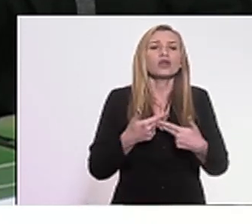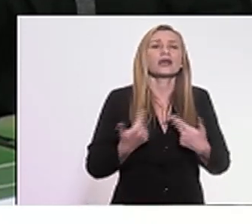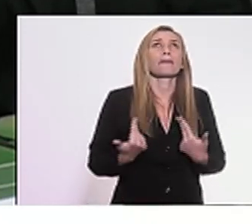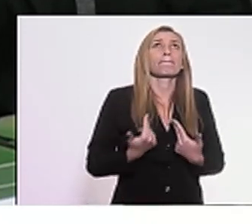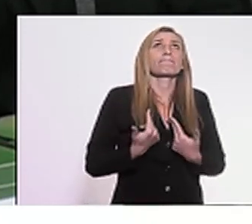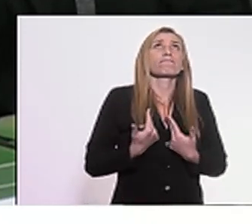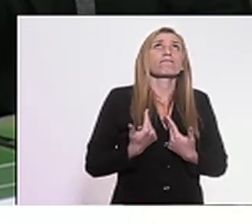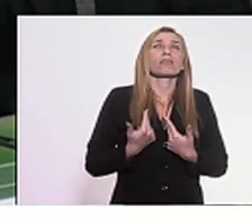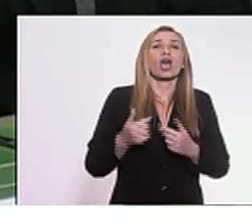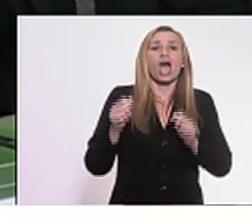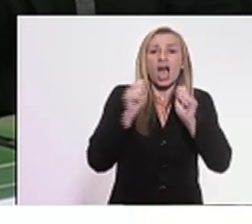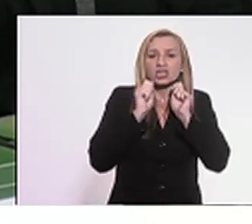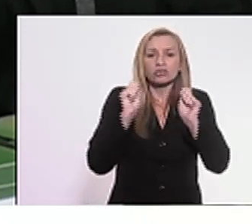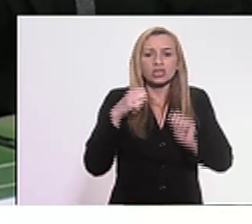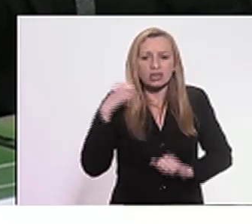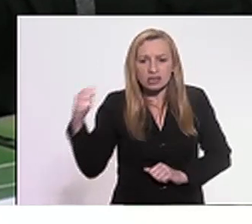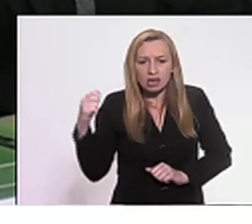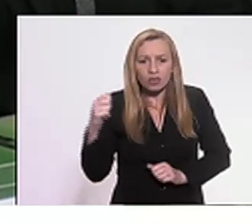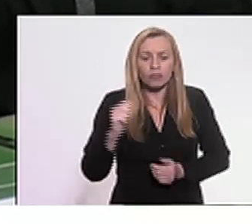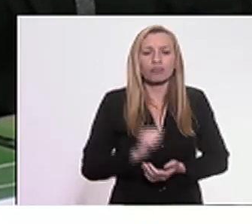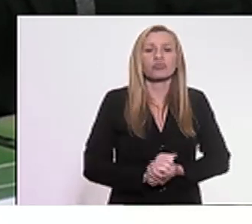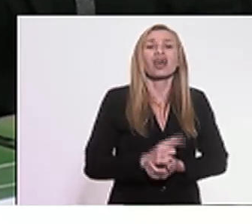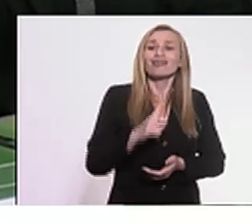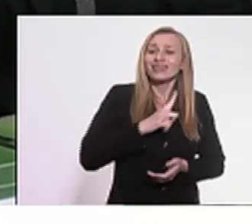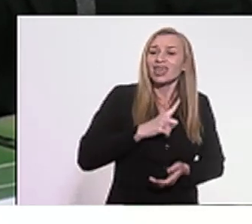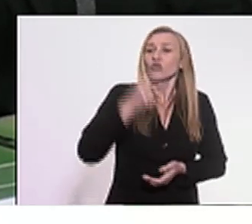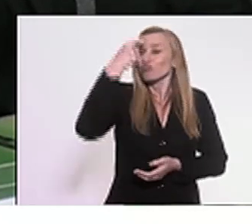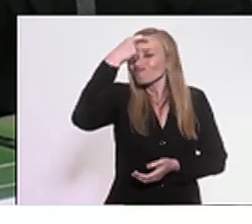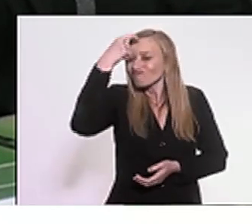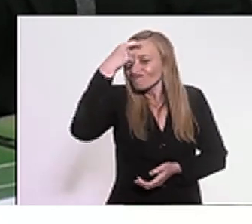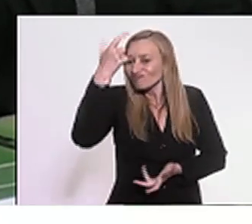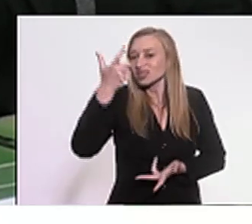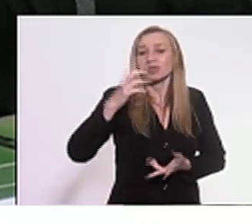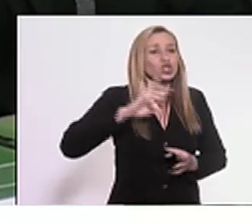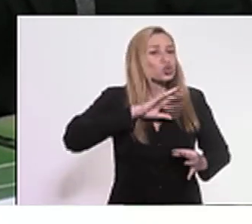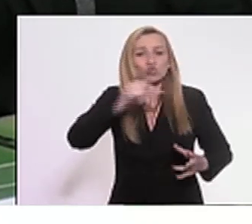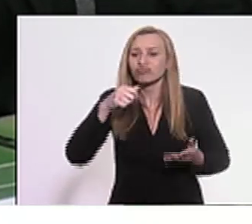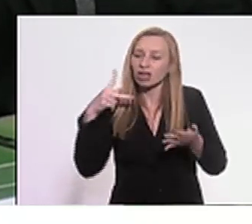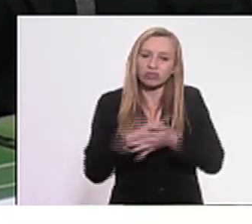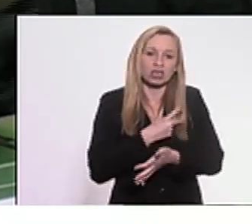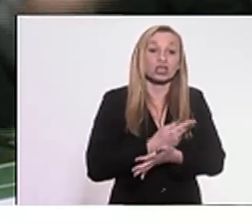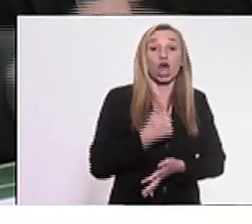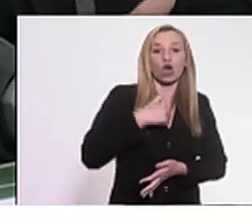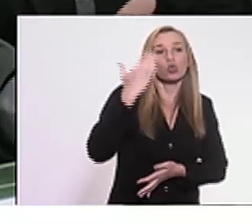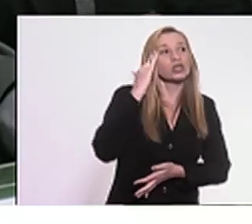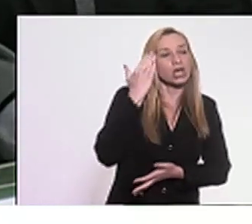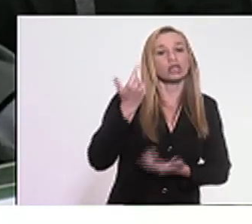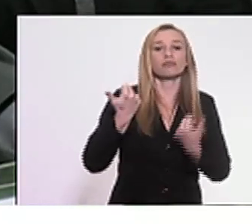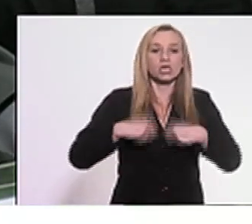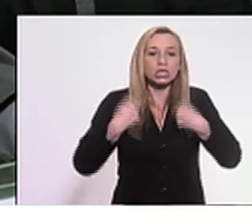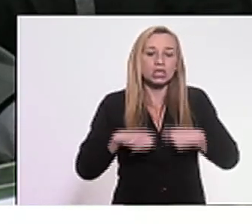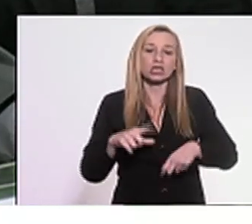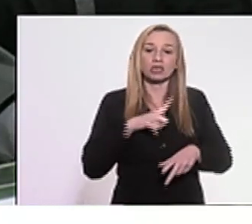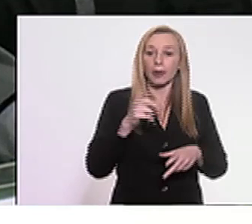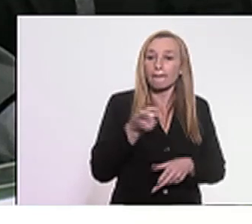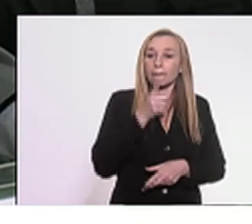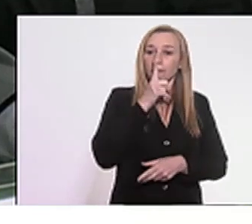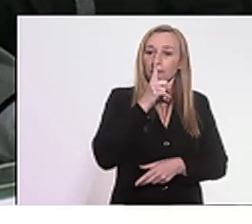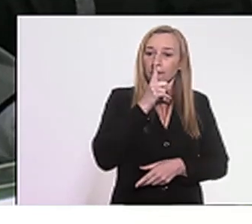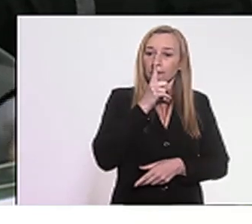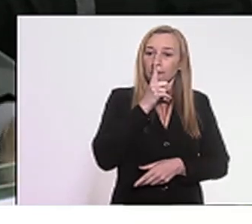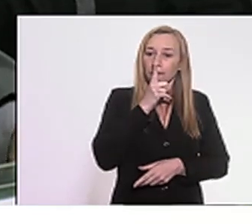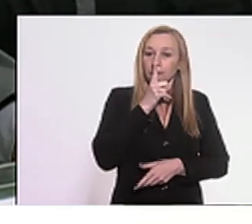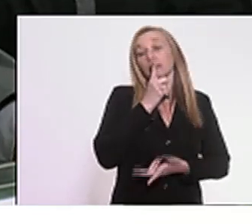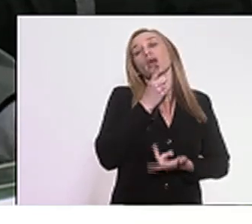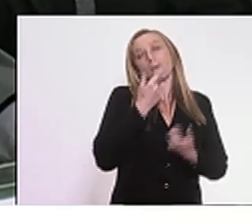as associações de classe tenham conhecimento do que está acontecendo. Eu entendo que precisa ter o sigilo,